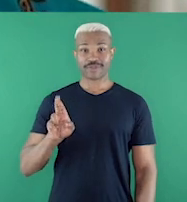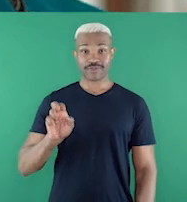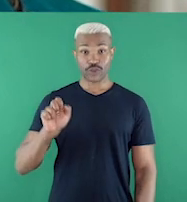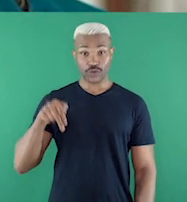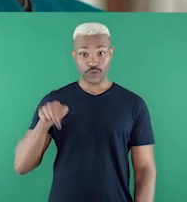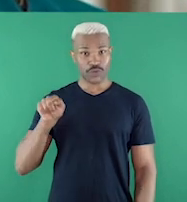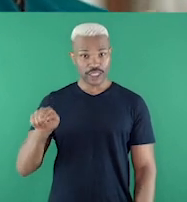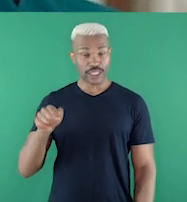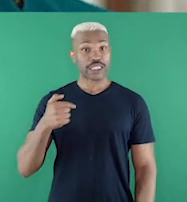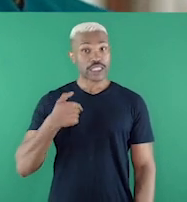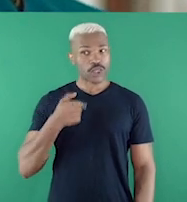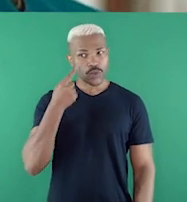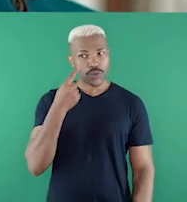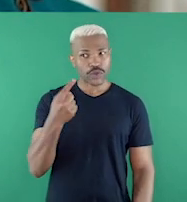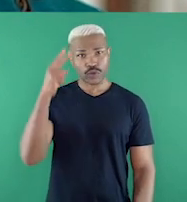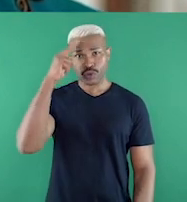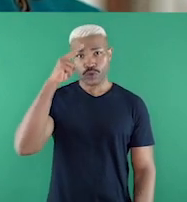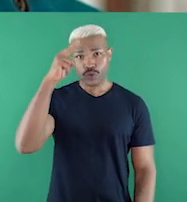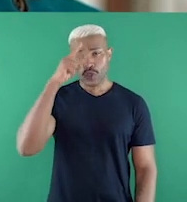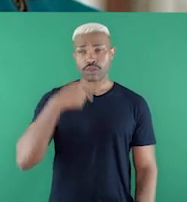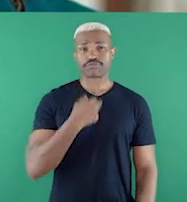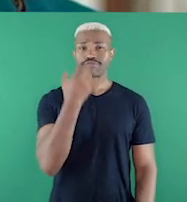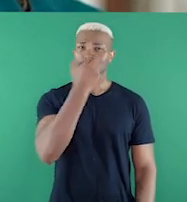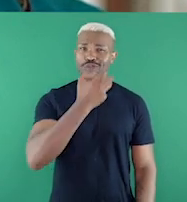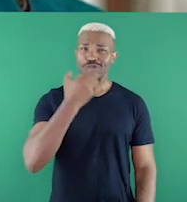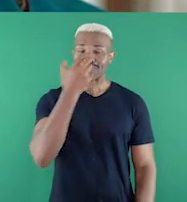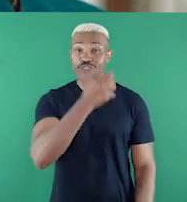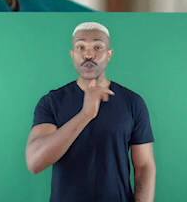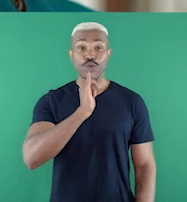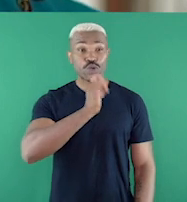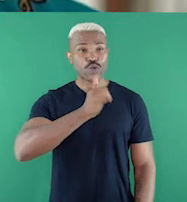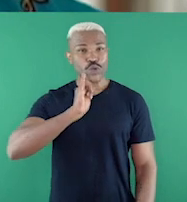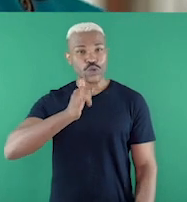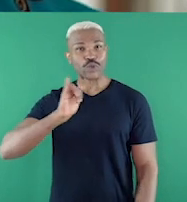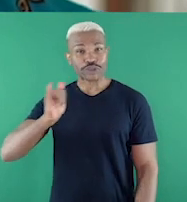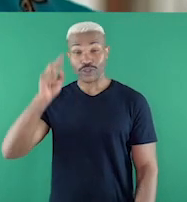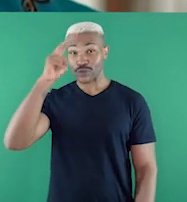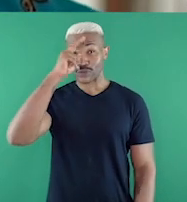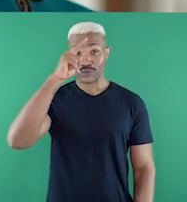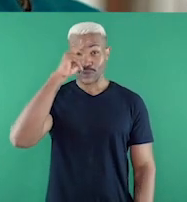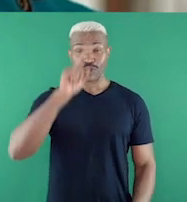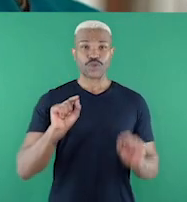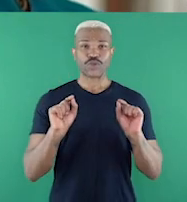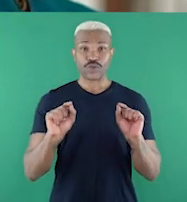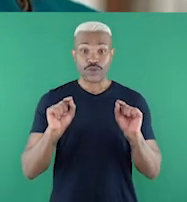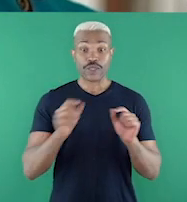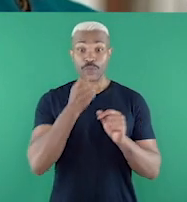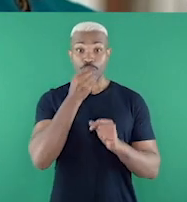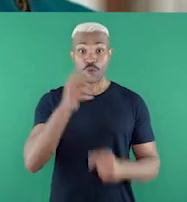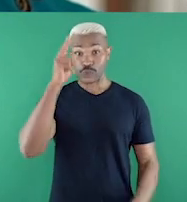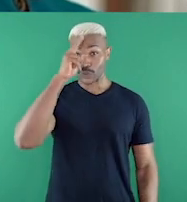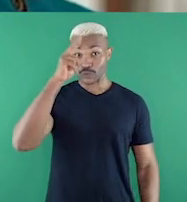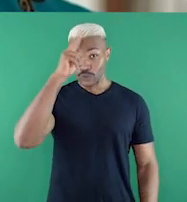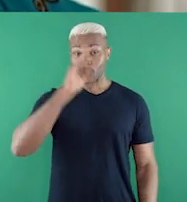Bertucci. E eu, quando ouvi essa história, me apaixonei. Comecei a contar essa história. Que, como boa contadora de